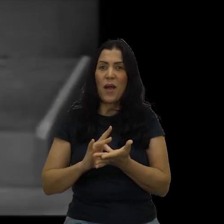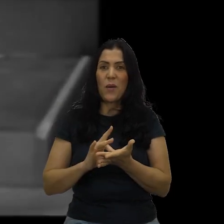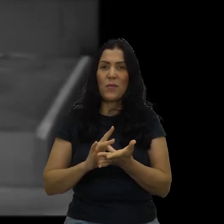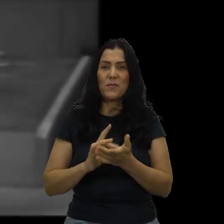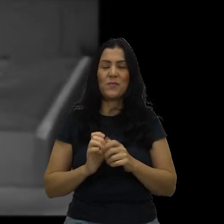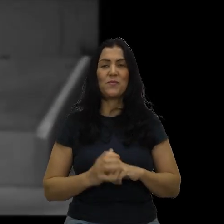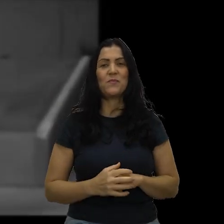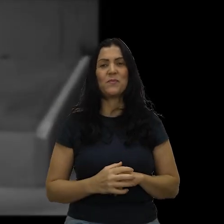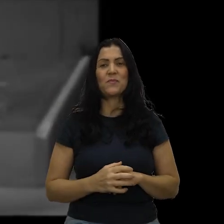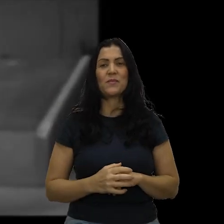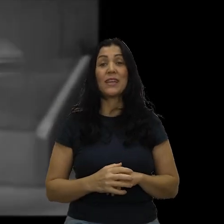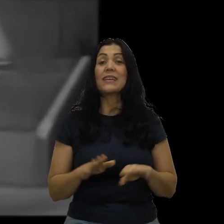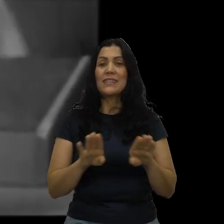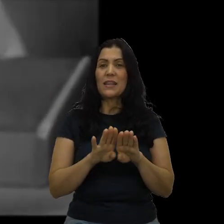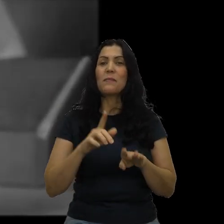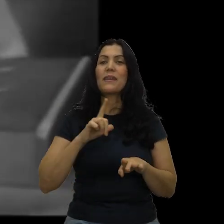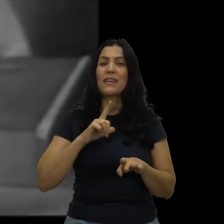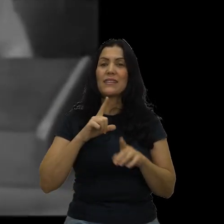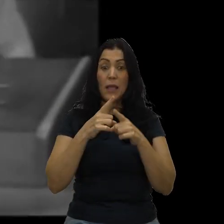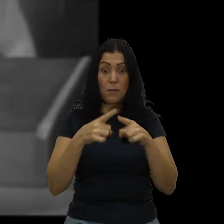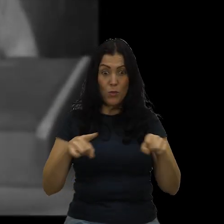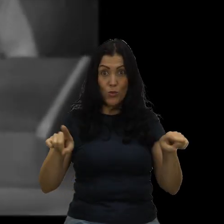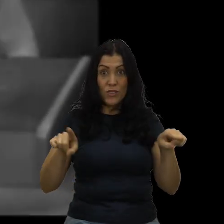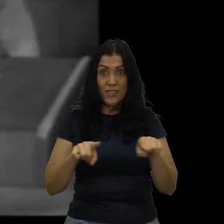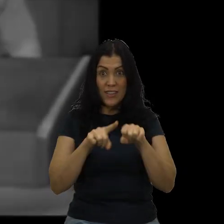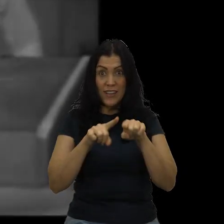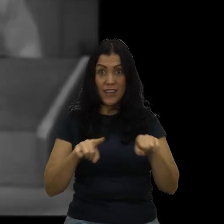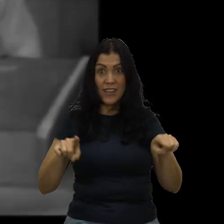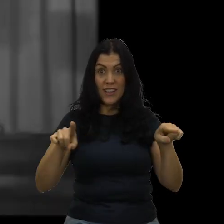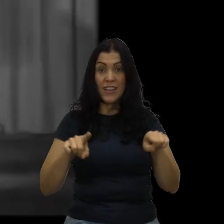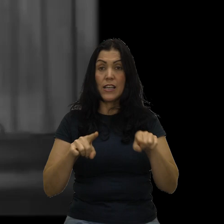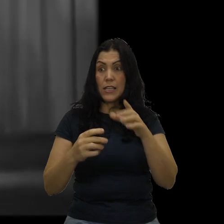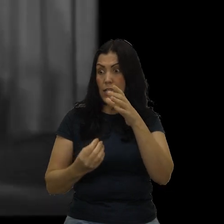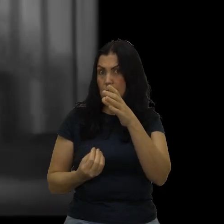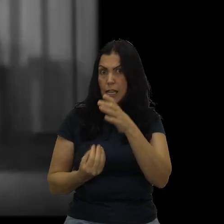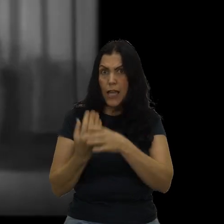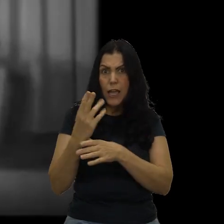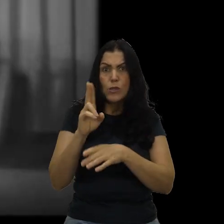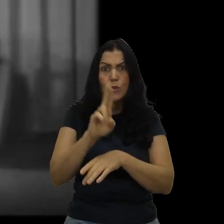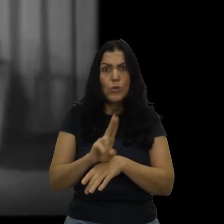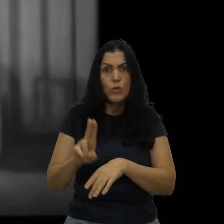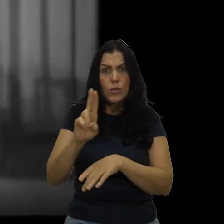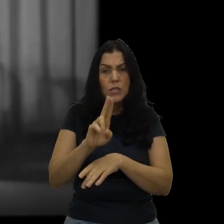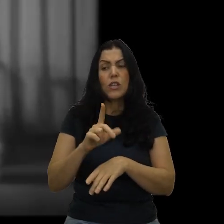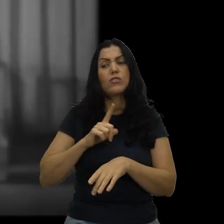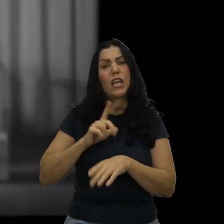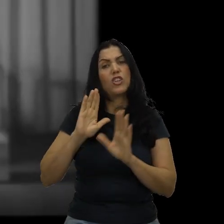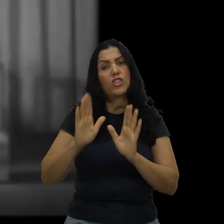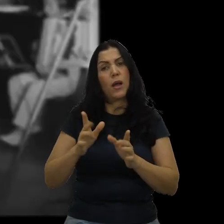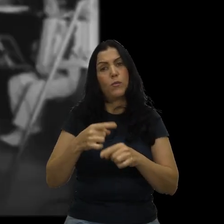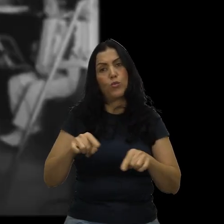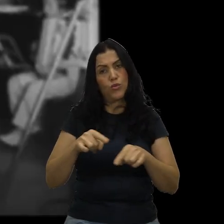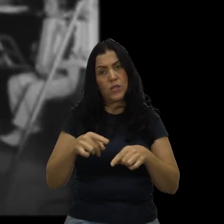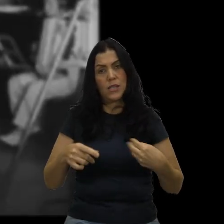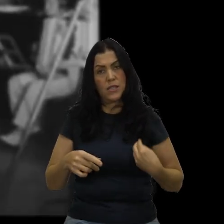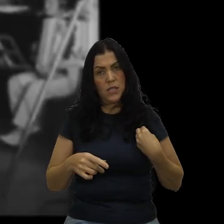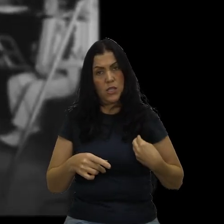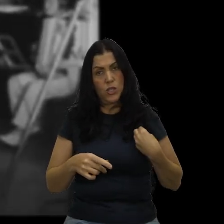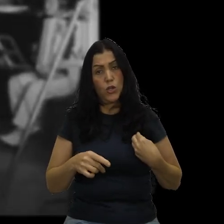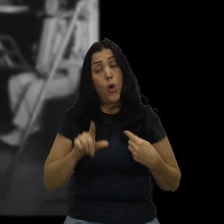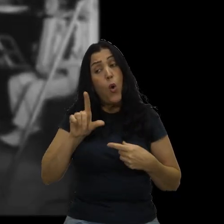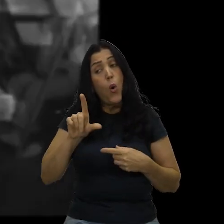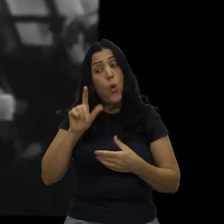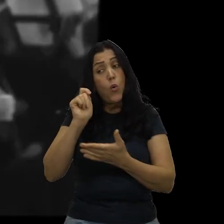parecer mais real do que é. Tem também a trilha sonora, que pode ser criada utilizando músicas existentes